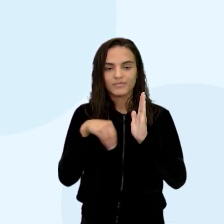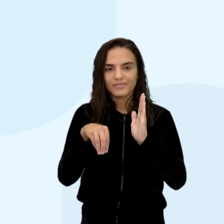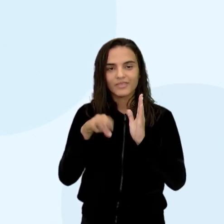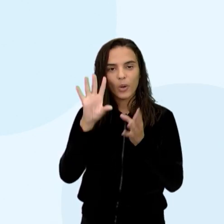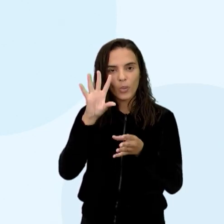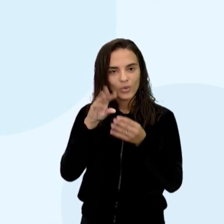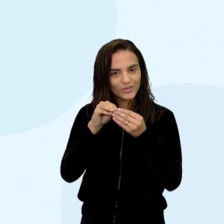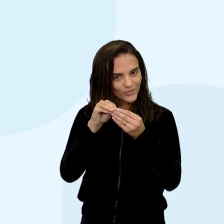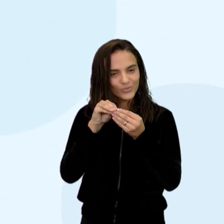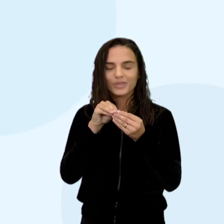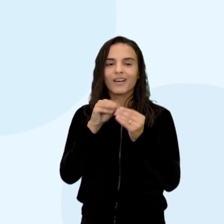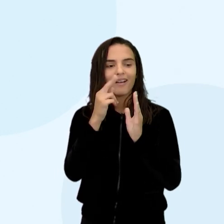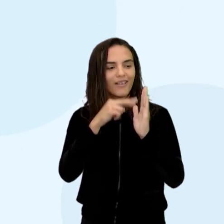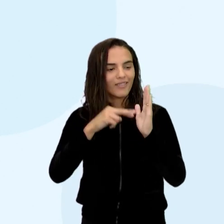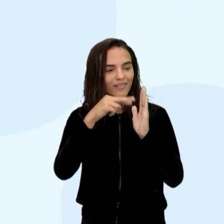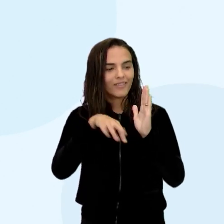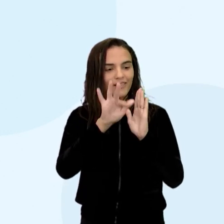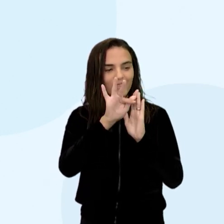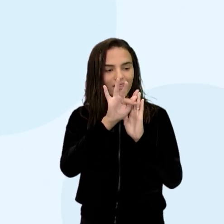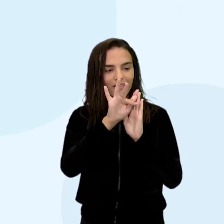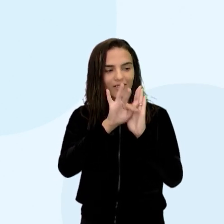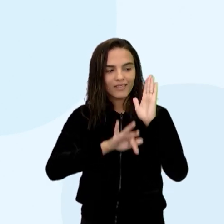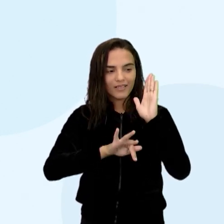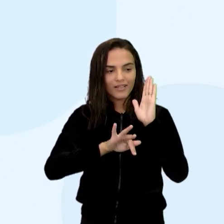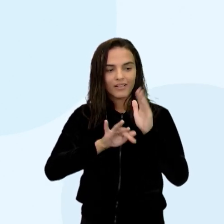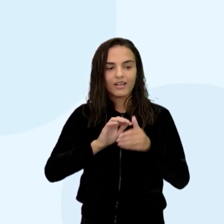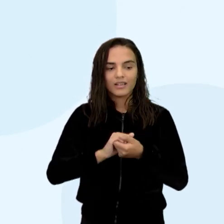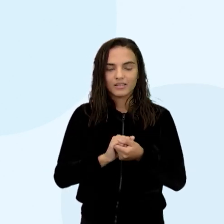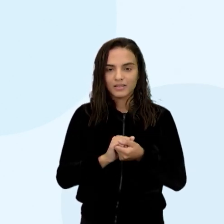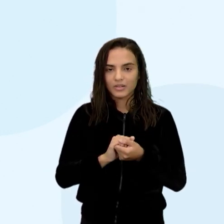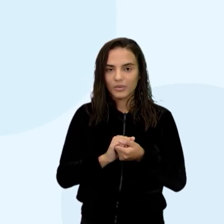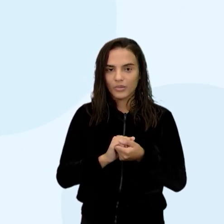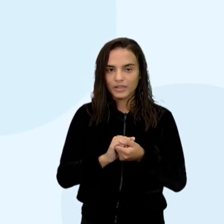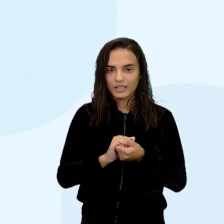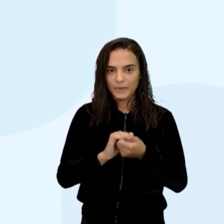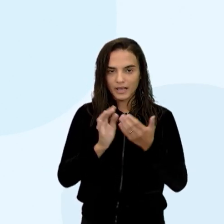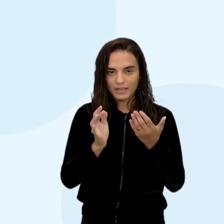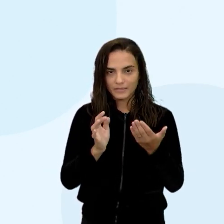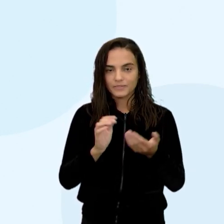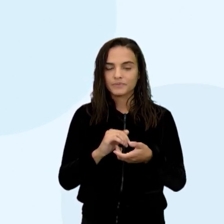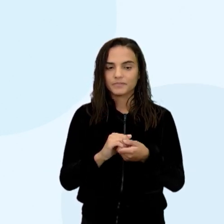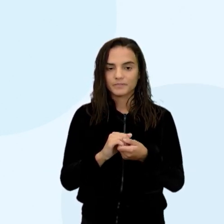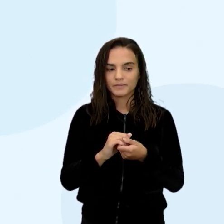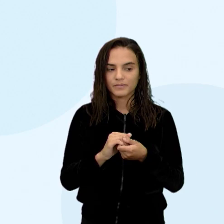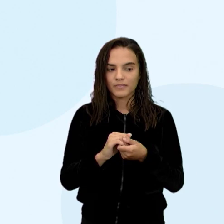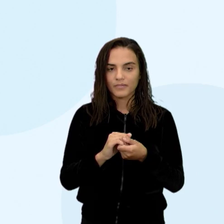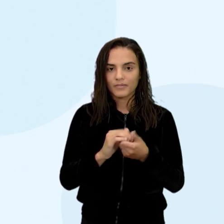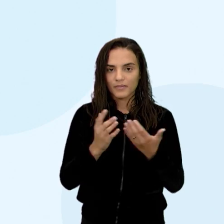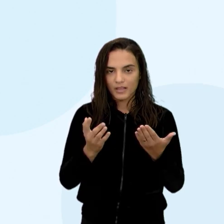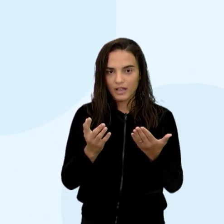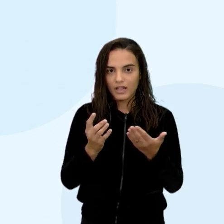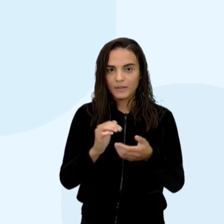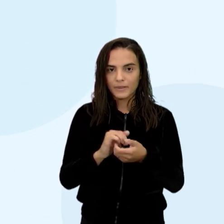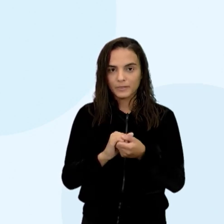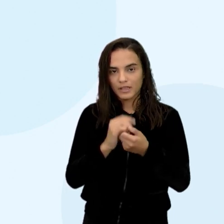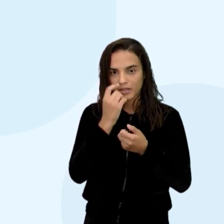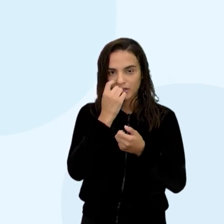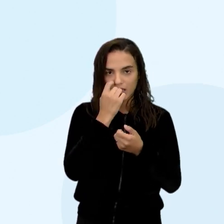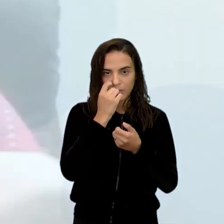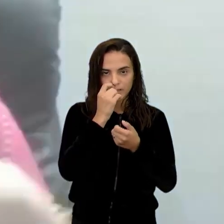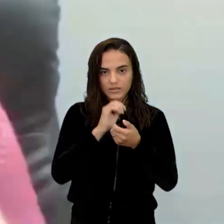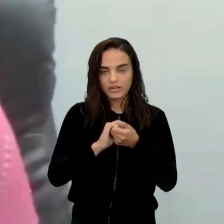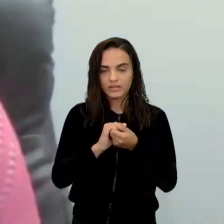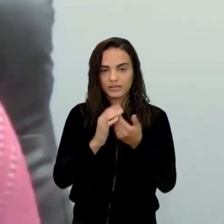continha, eu posso colocar a leitura do texto, posso perguntar se o personagem principal é o José ou é a Maria, eu posso fazer continha de mais, continha